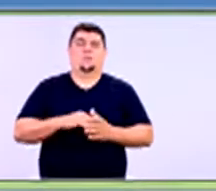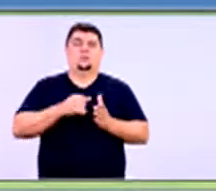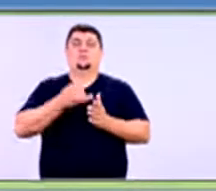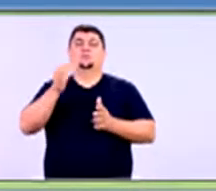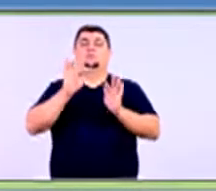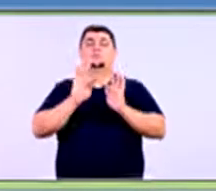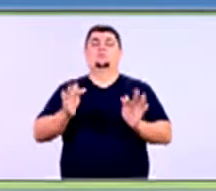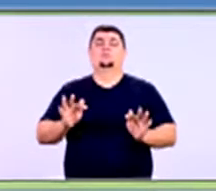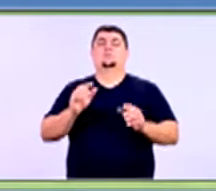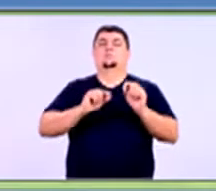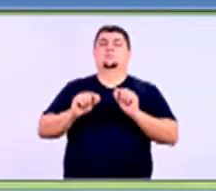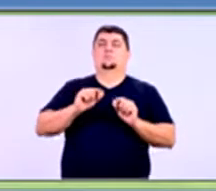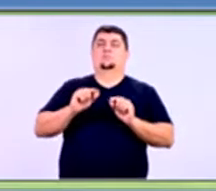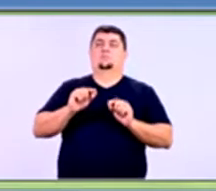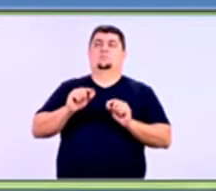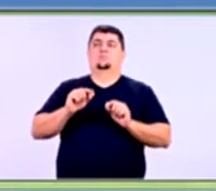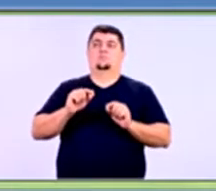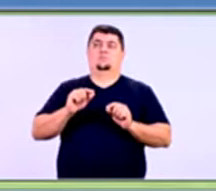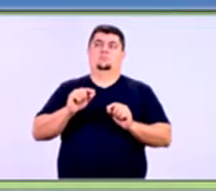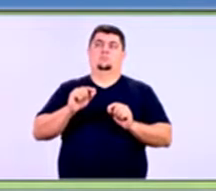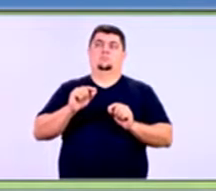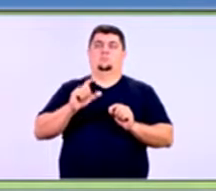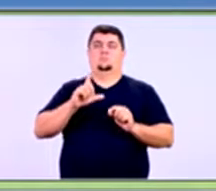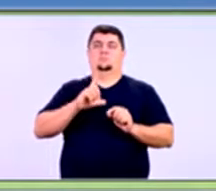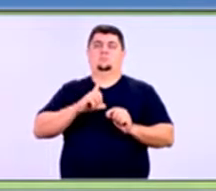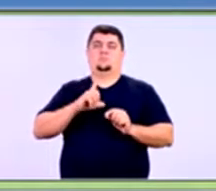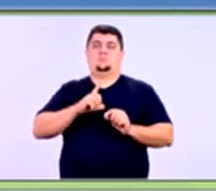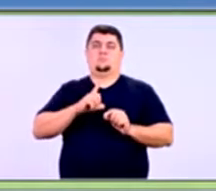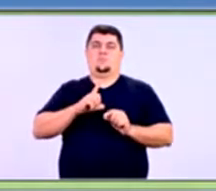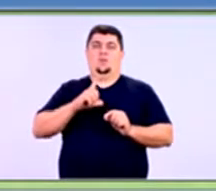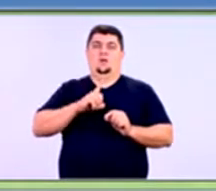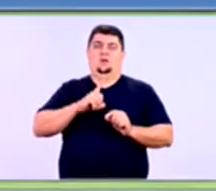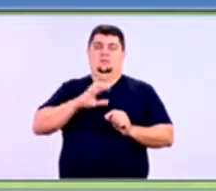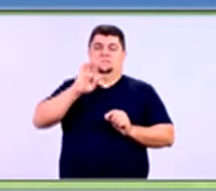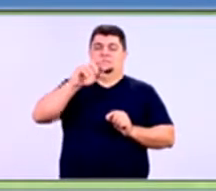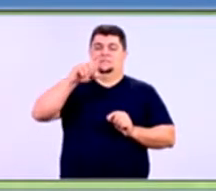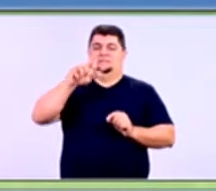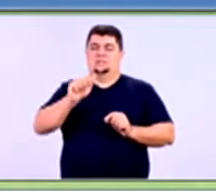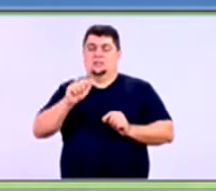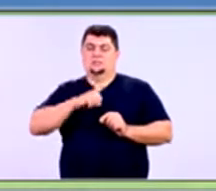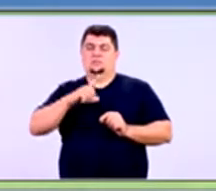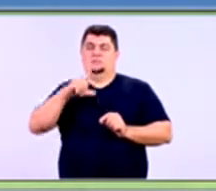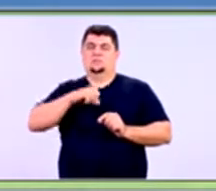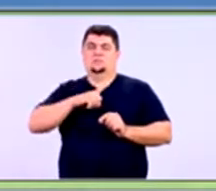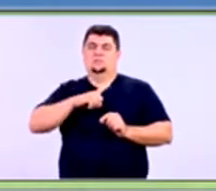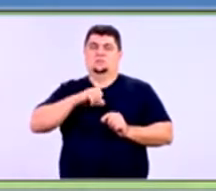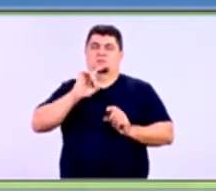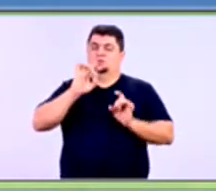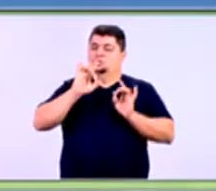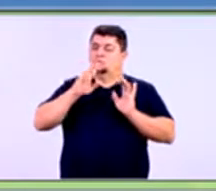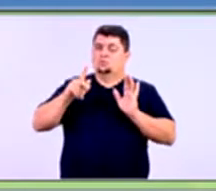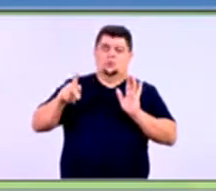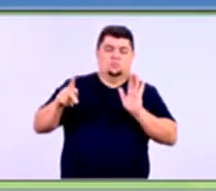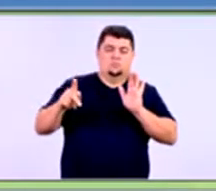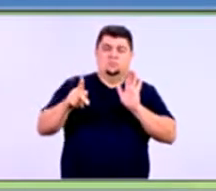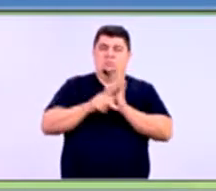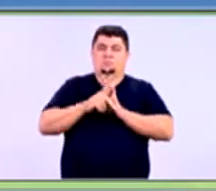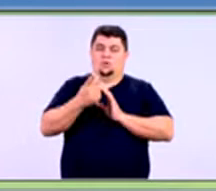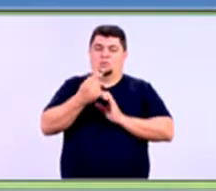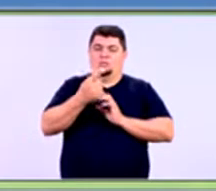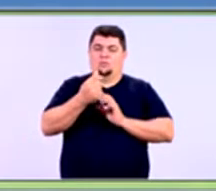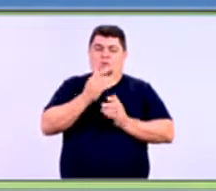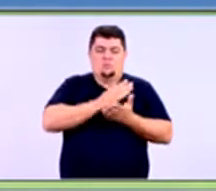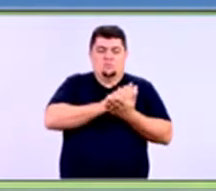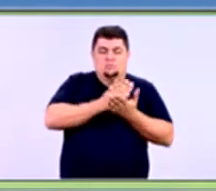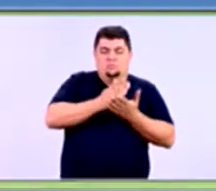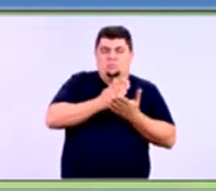Juros simples, por definição, suas taxas incidem somente sobre o valor